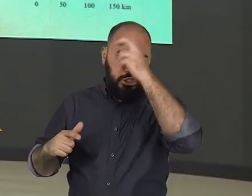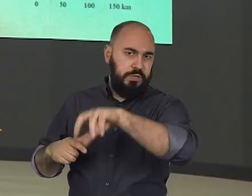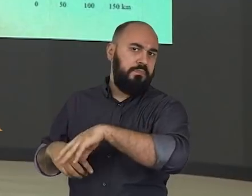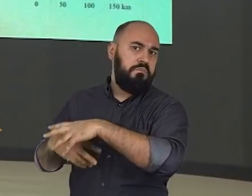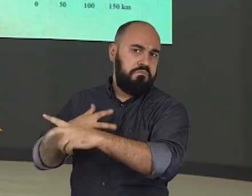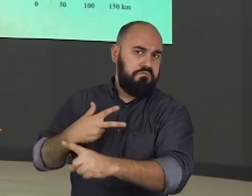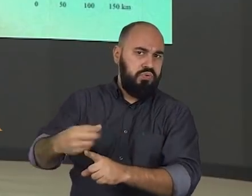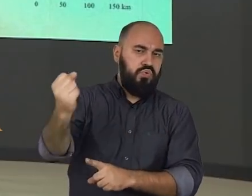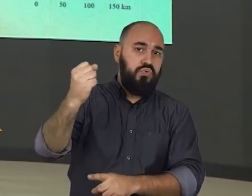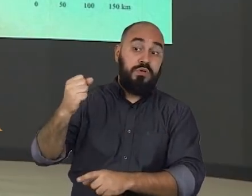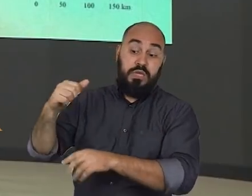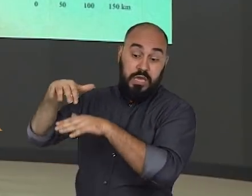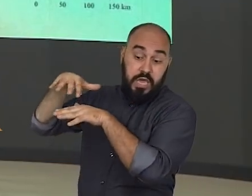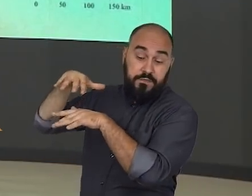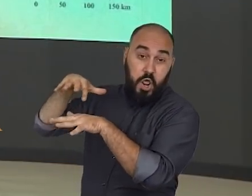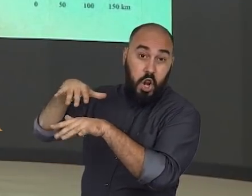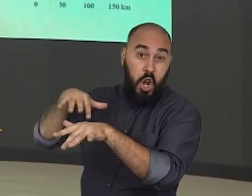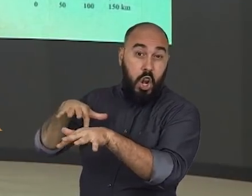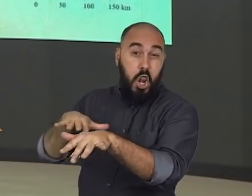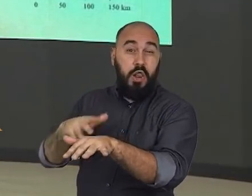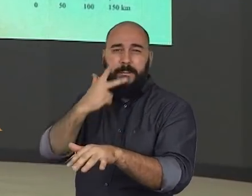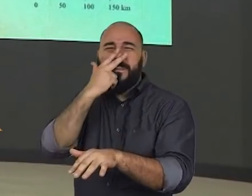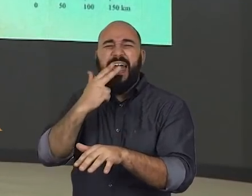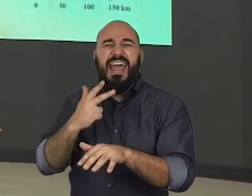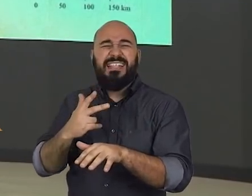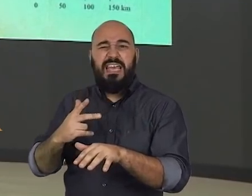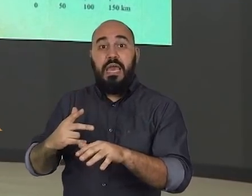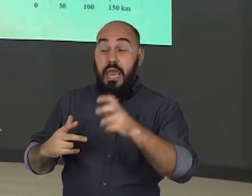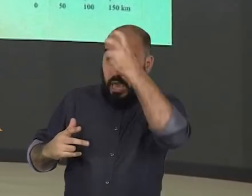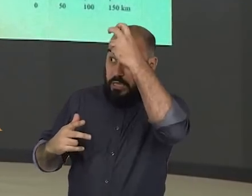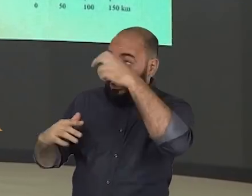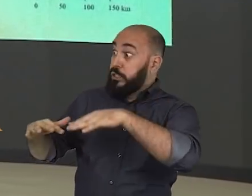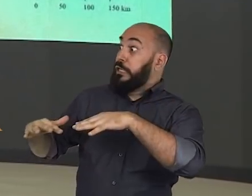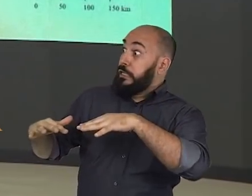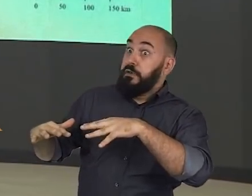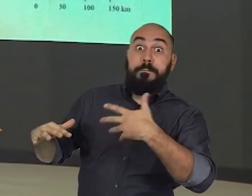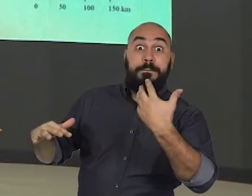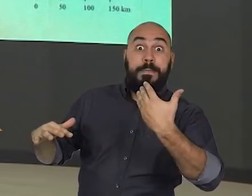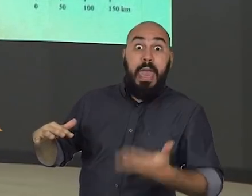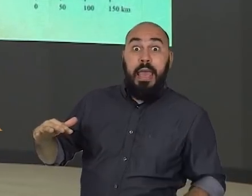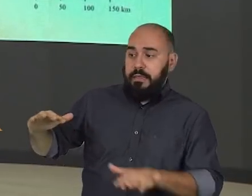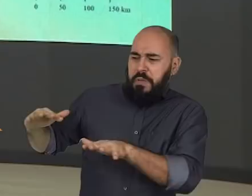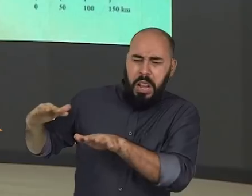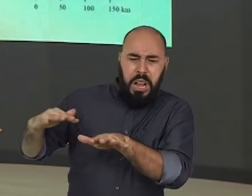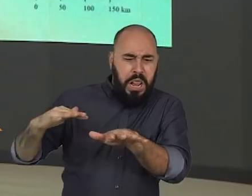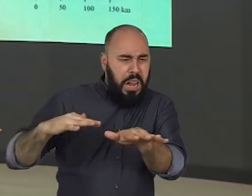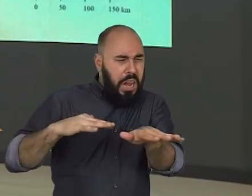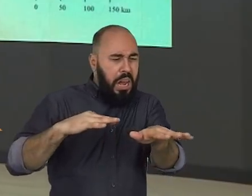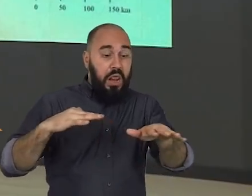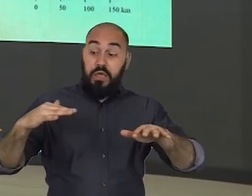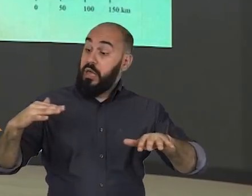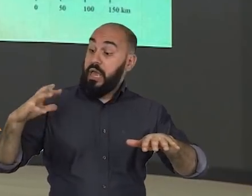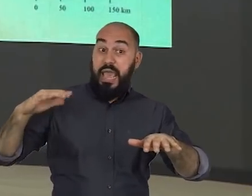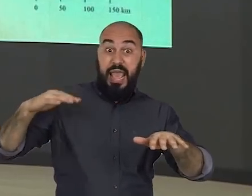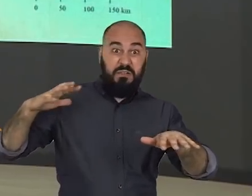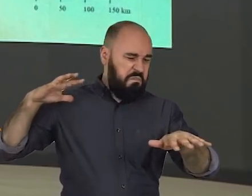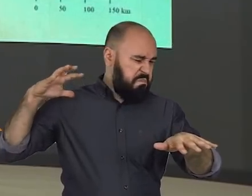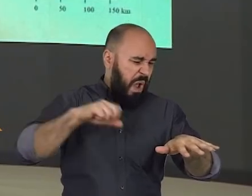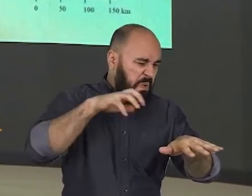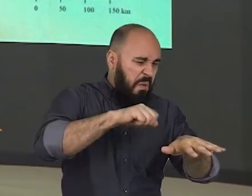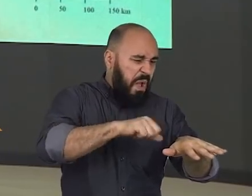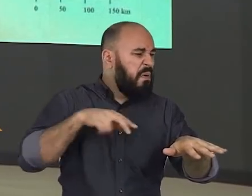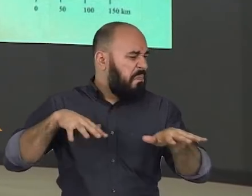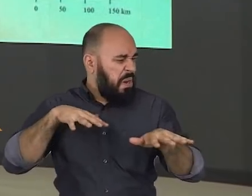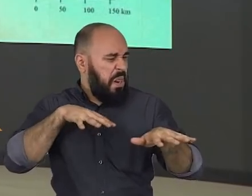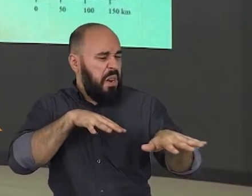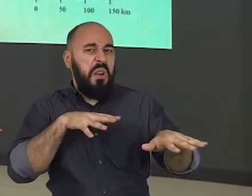desce, expulsando essas tropas, perseguindo-as e vai para a região da Fenícia, da Sírio-Palestina, que hoje